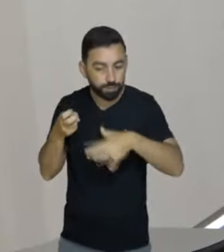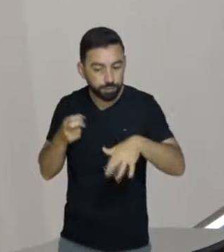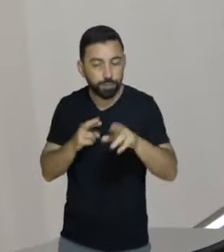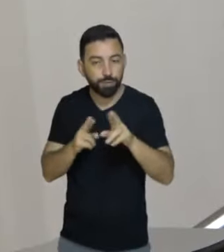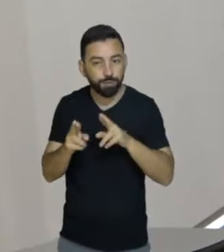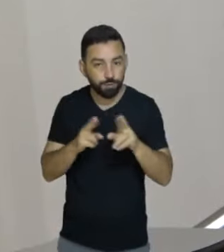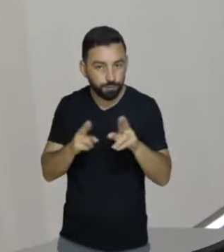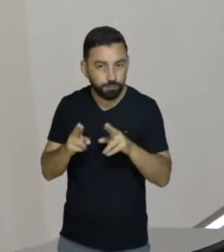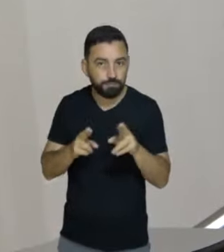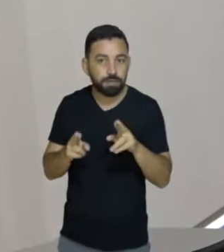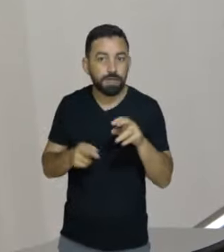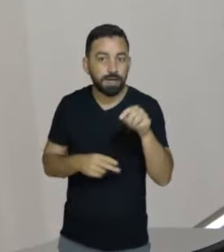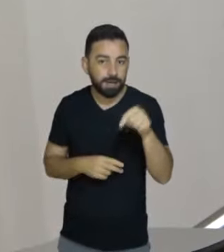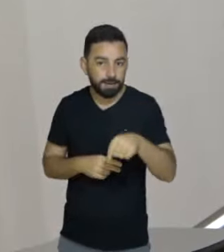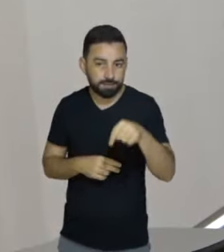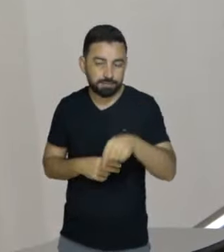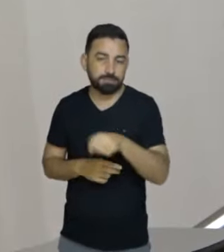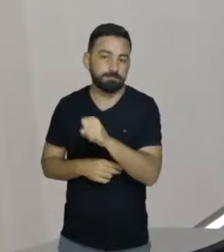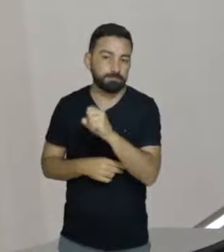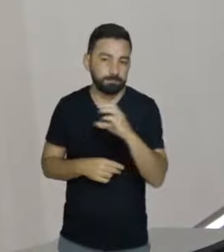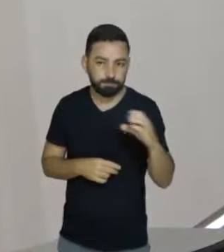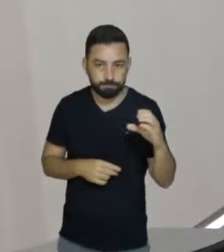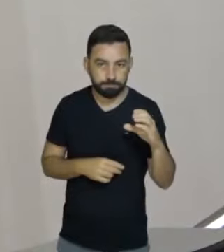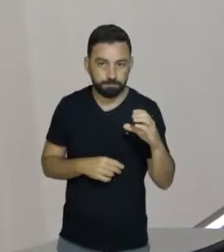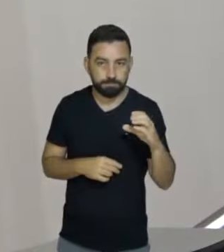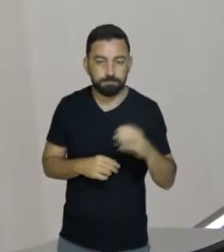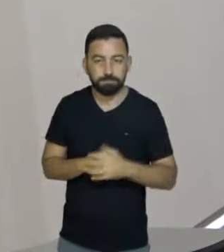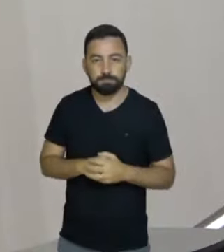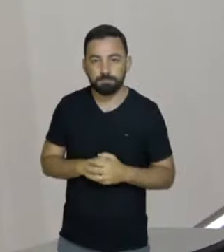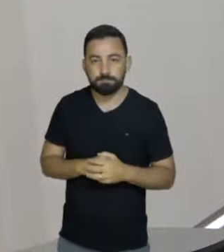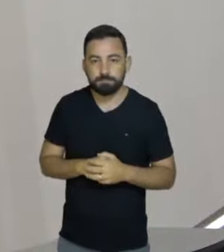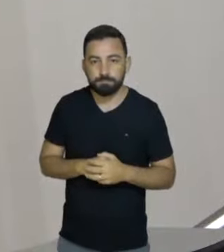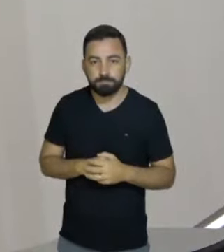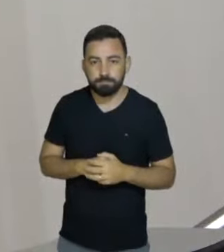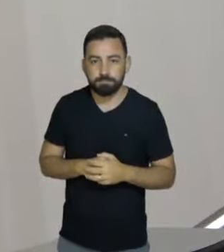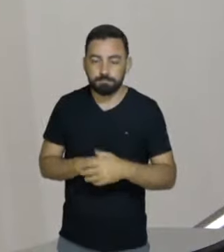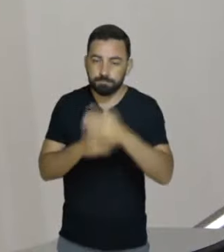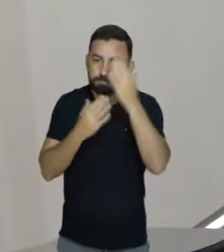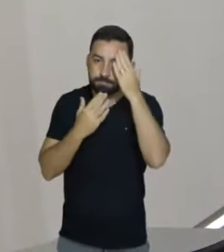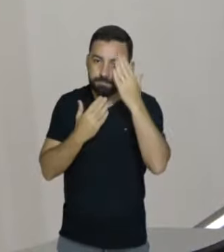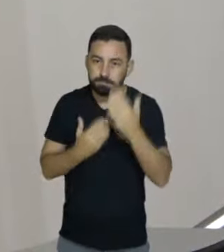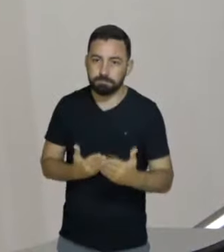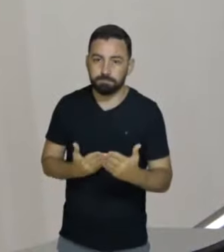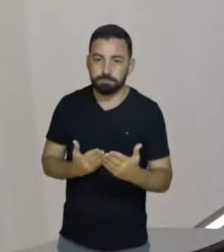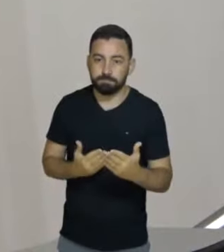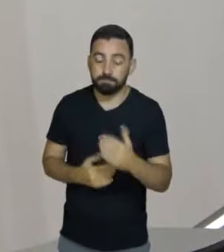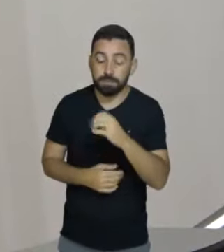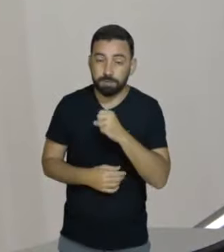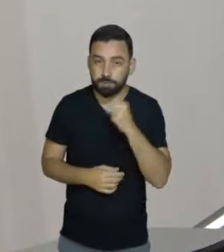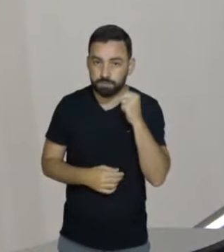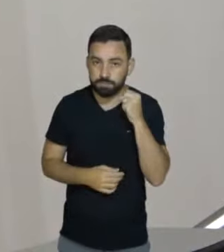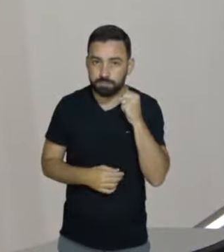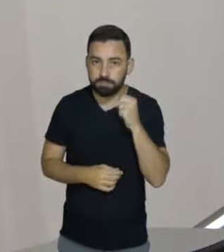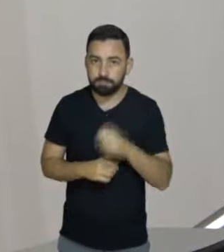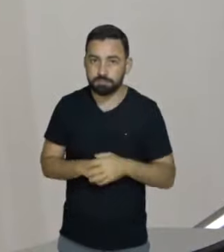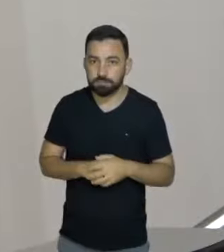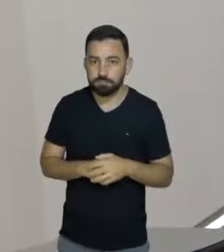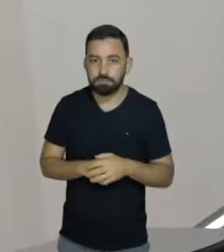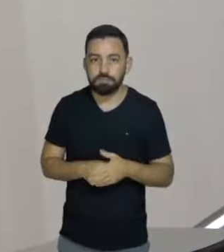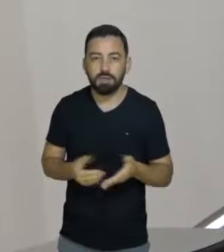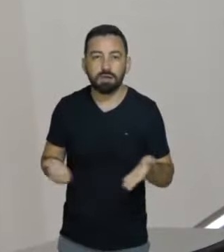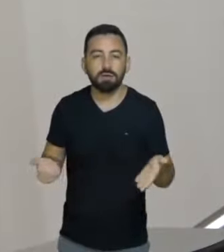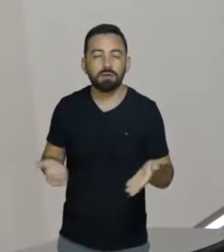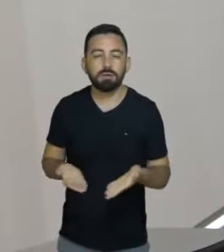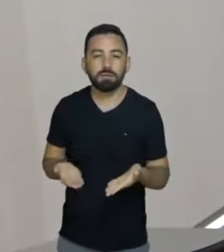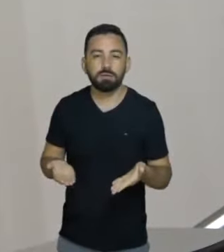nossas rodovias e infraestrutura. Obrigado, Mazzucco. Deixo o restante